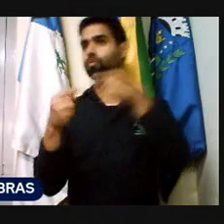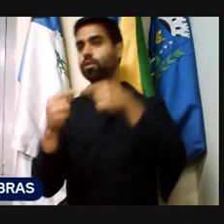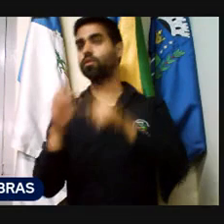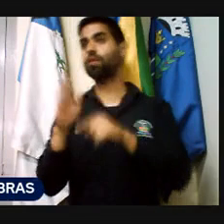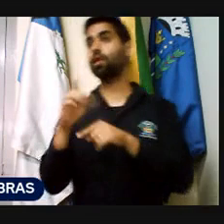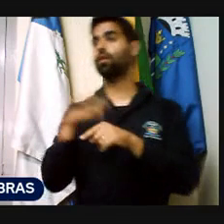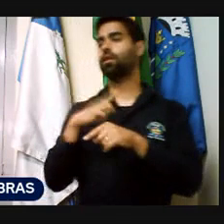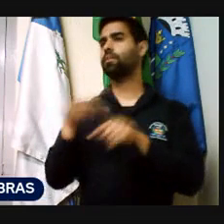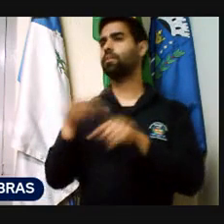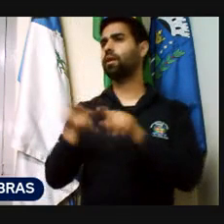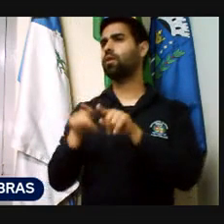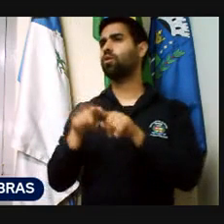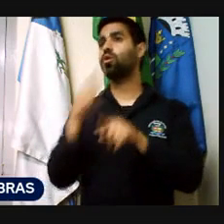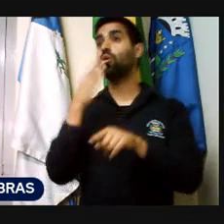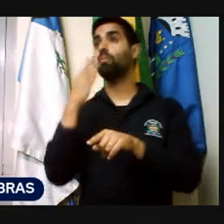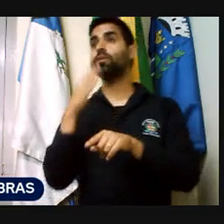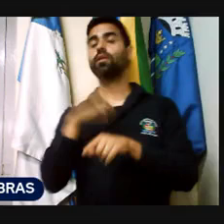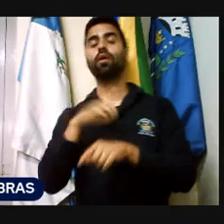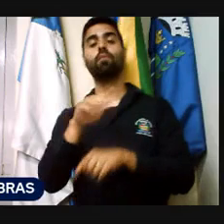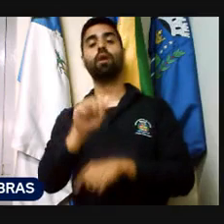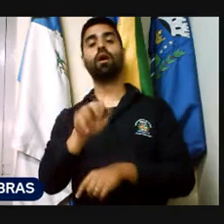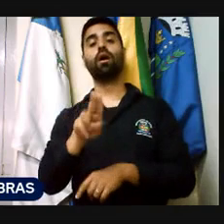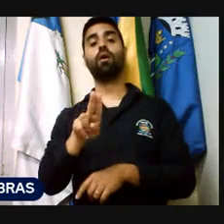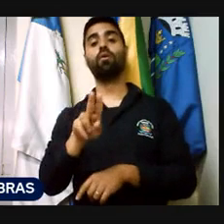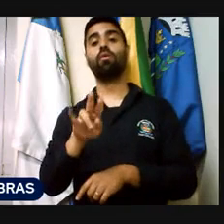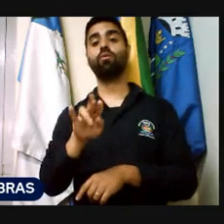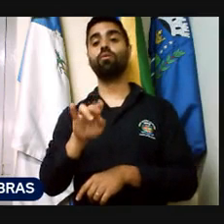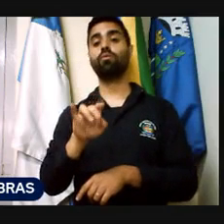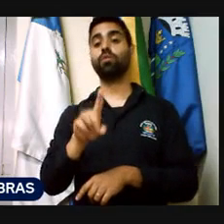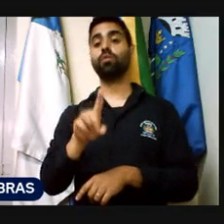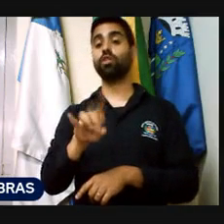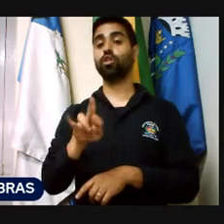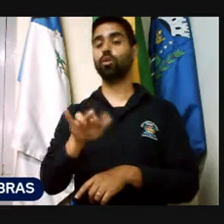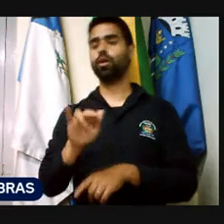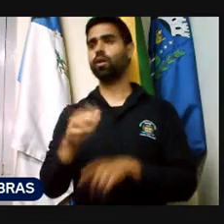saiu com um avanço que é o pedido de auditoria do Tribunal de Contas, que